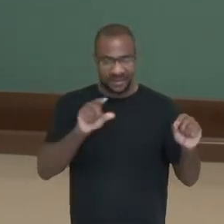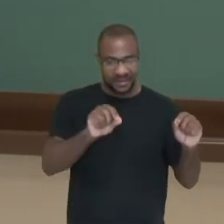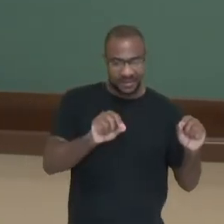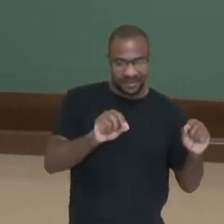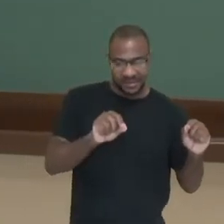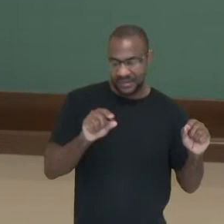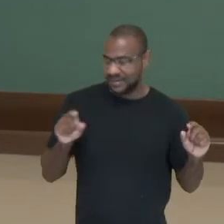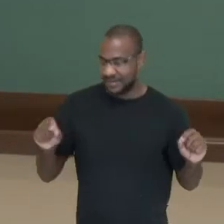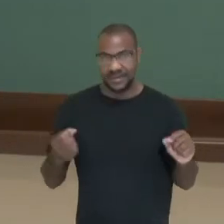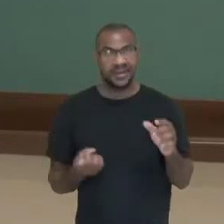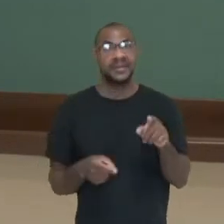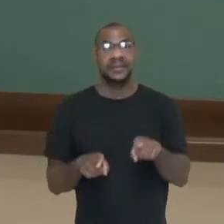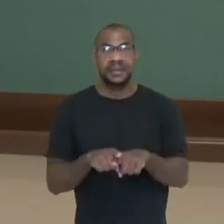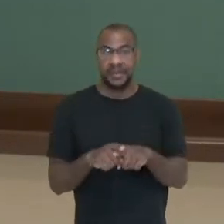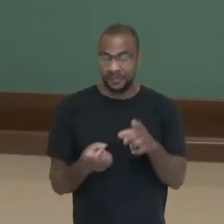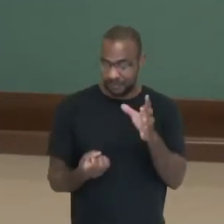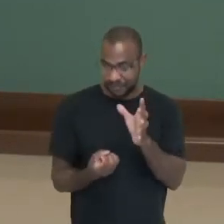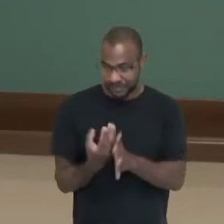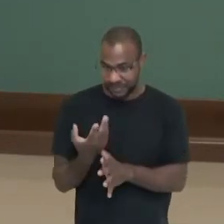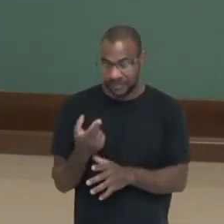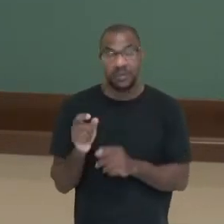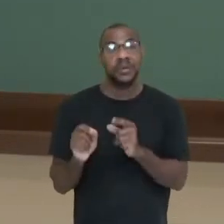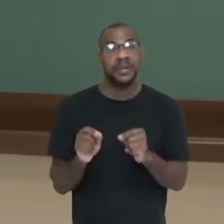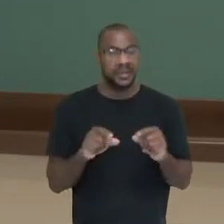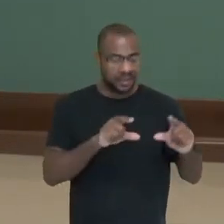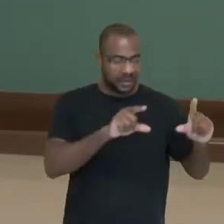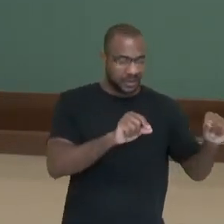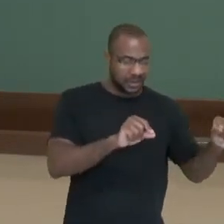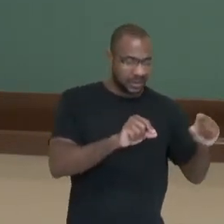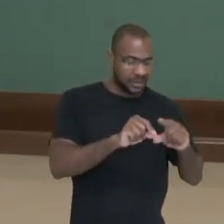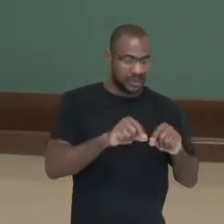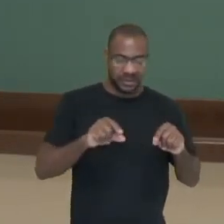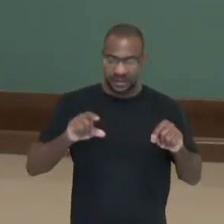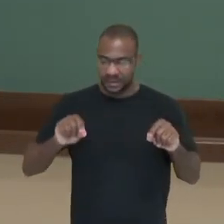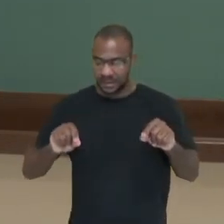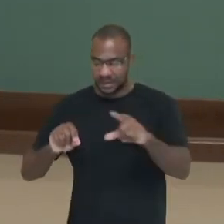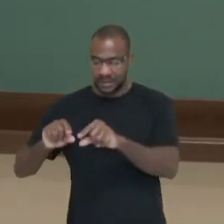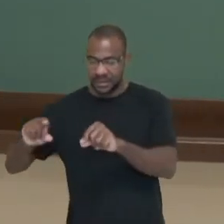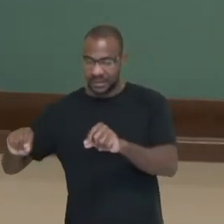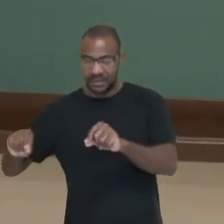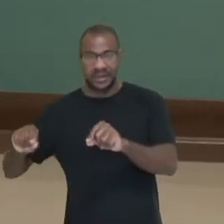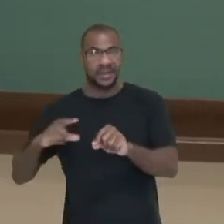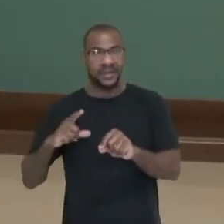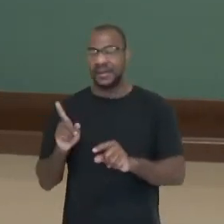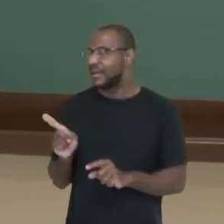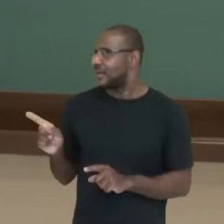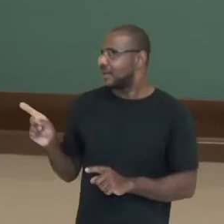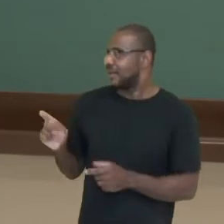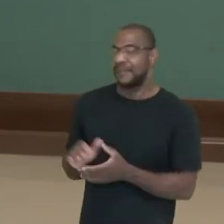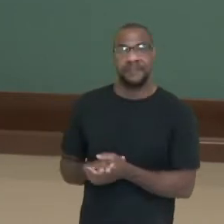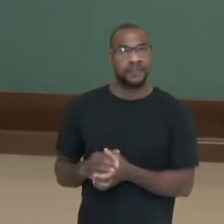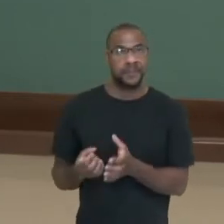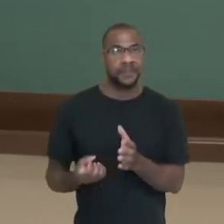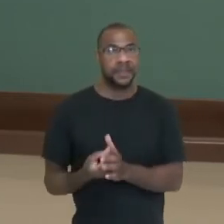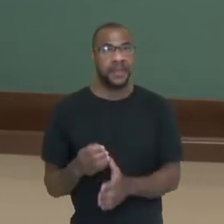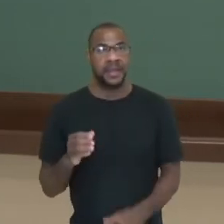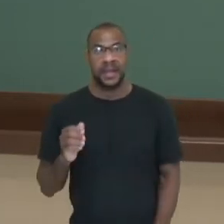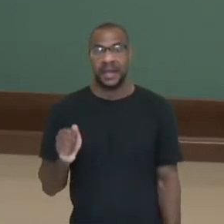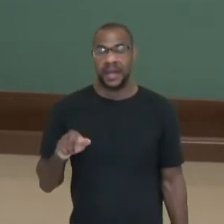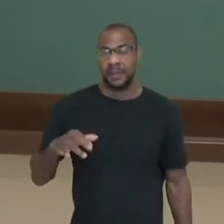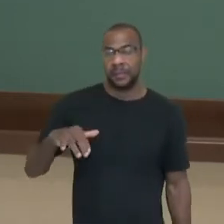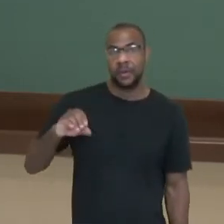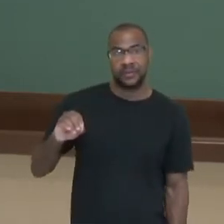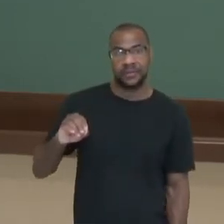que ela formou, você mensura dizendo o número de harmônicos. Por exemplo, o quinto harmônico formou